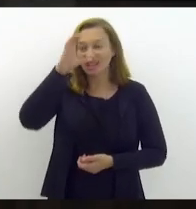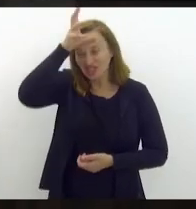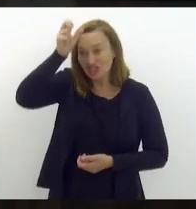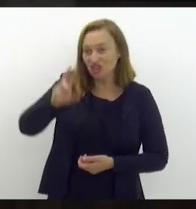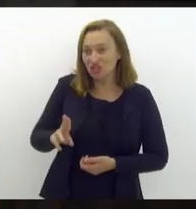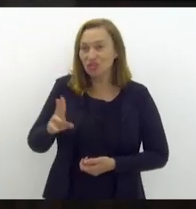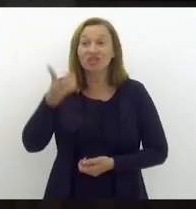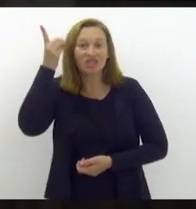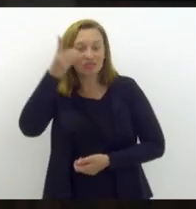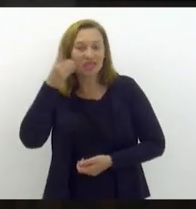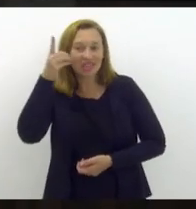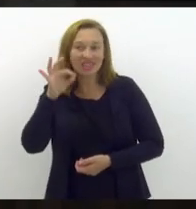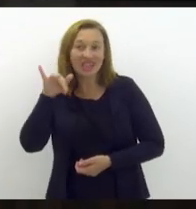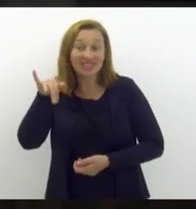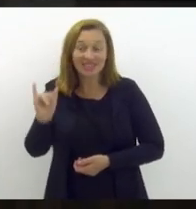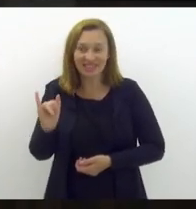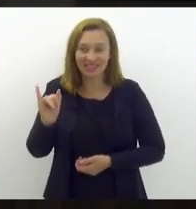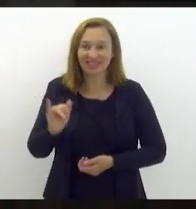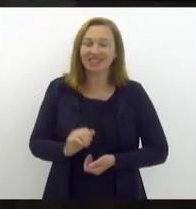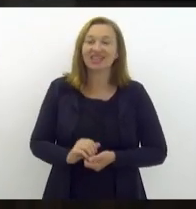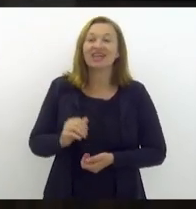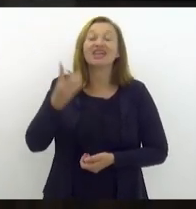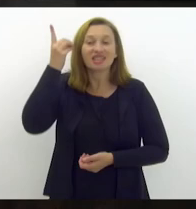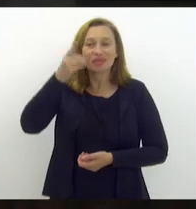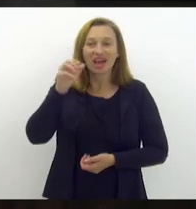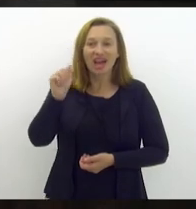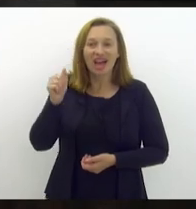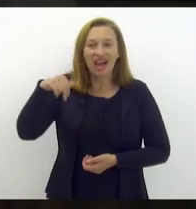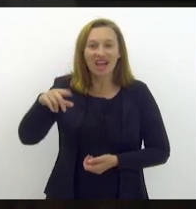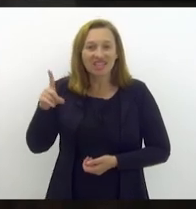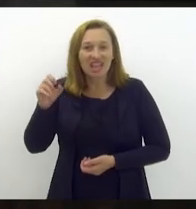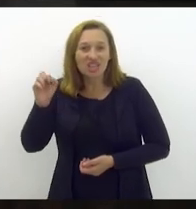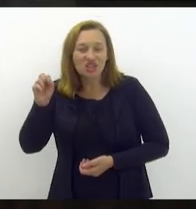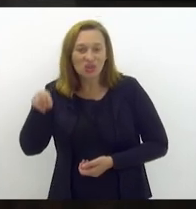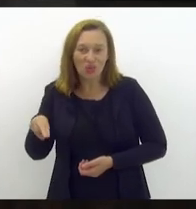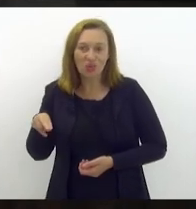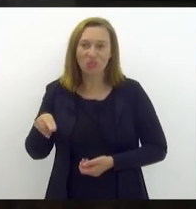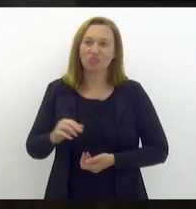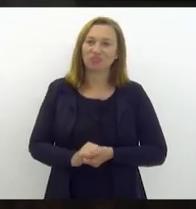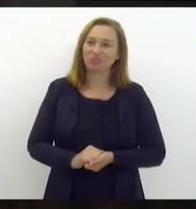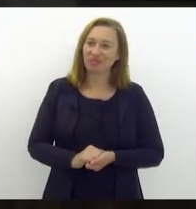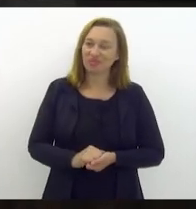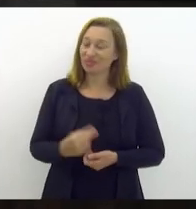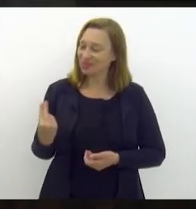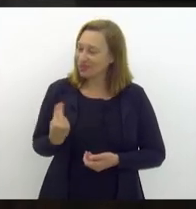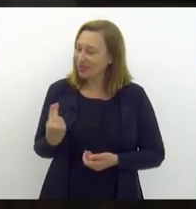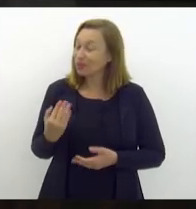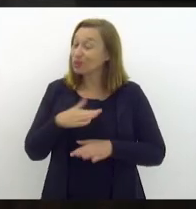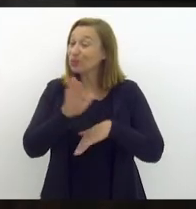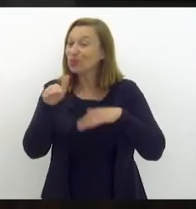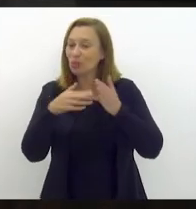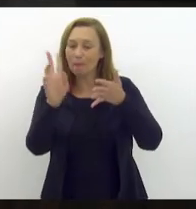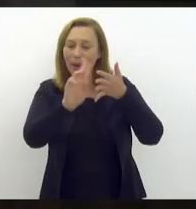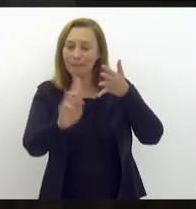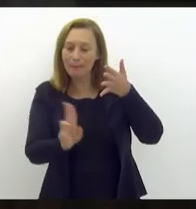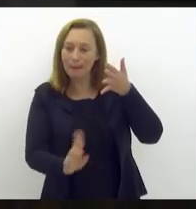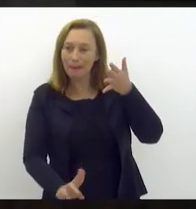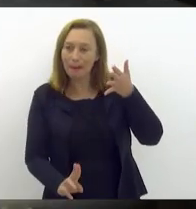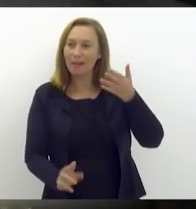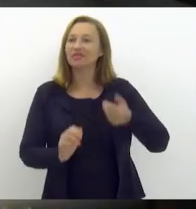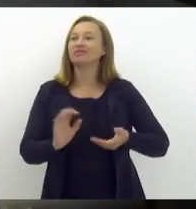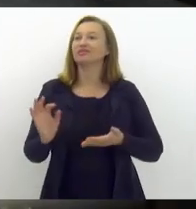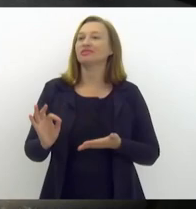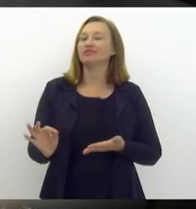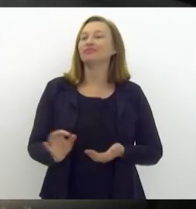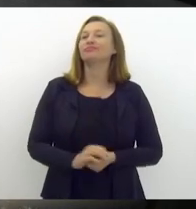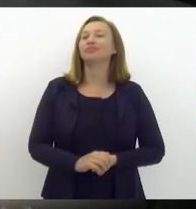deputado Tandi e o deputado Anderson Moraes. As coautorias todas anotadas.